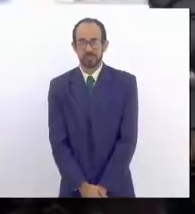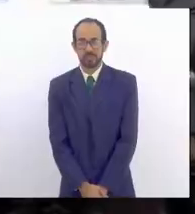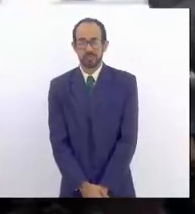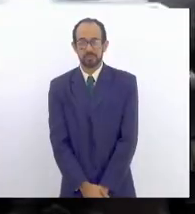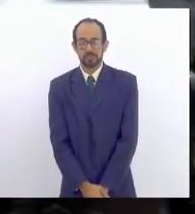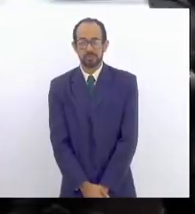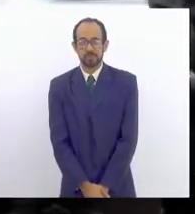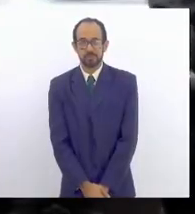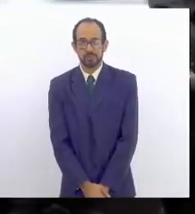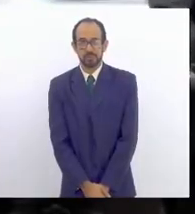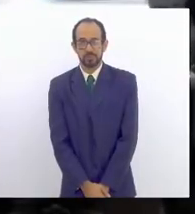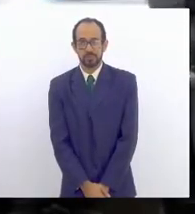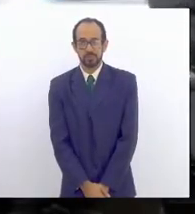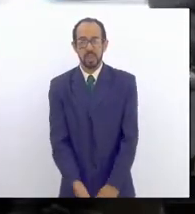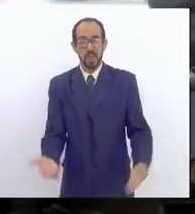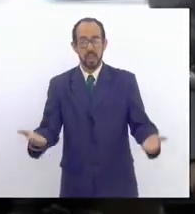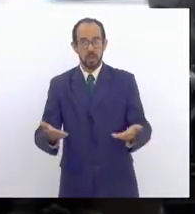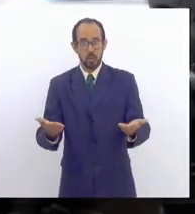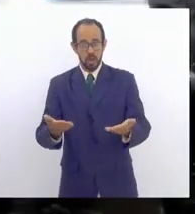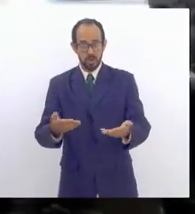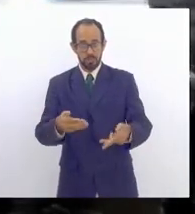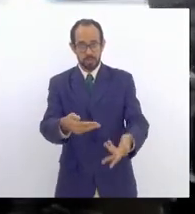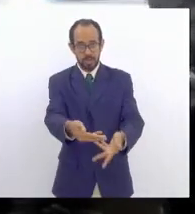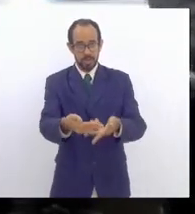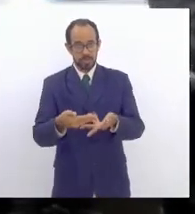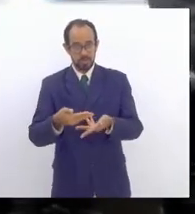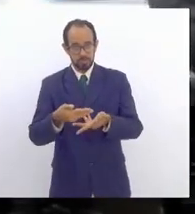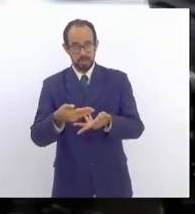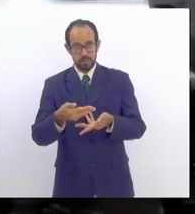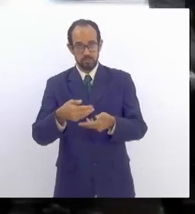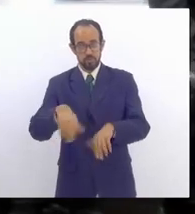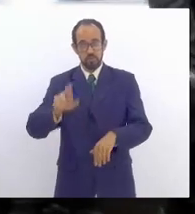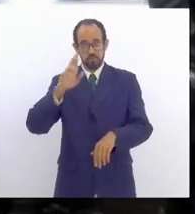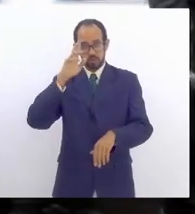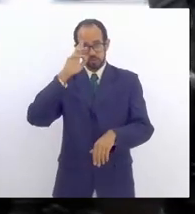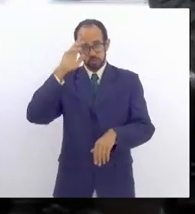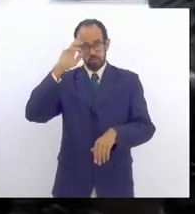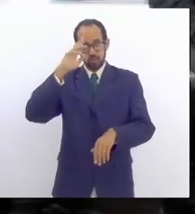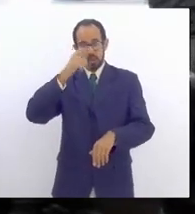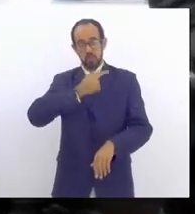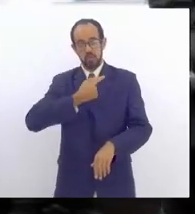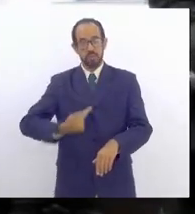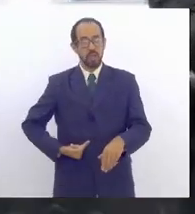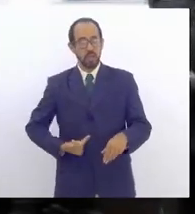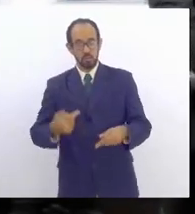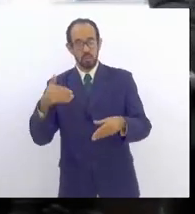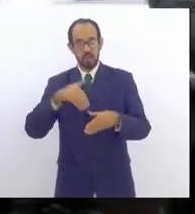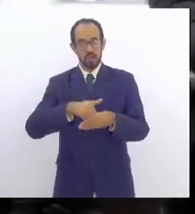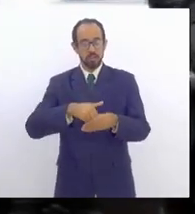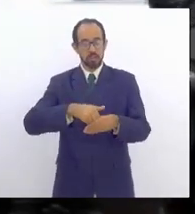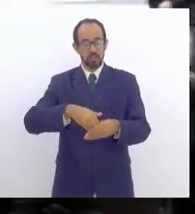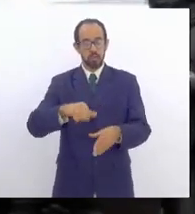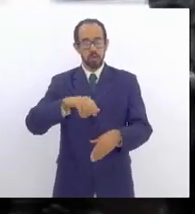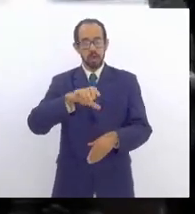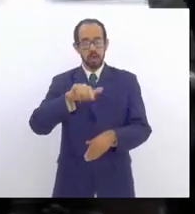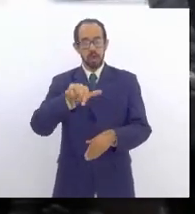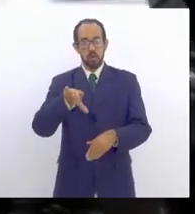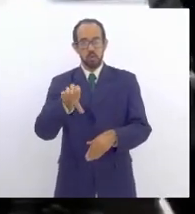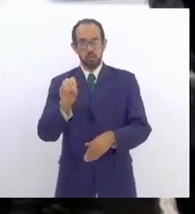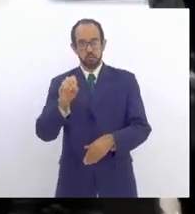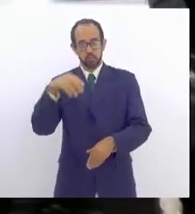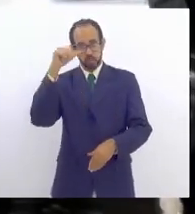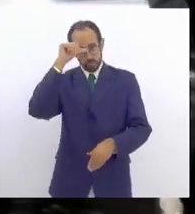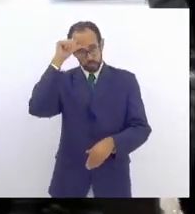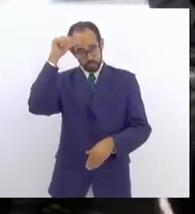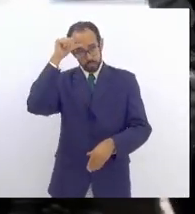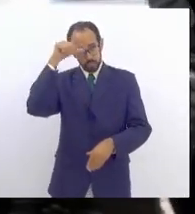Agora, para recebermos suas excelências, o governador eleito Cláudio Castro e o vice-governador eleito